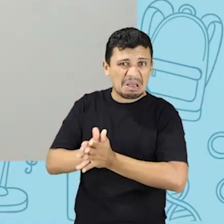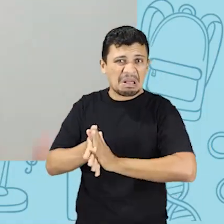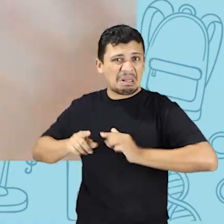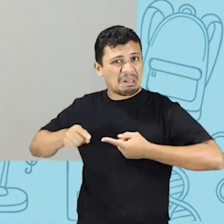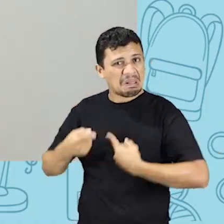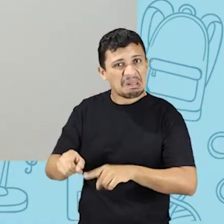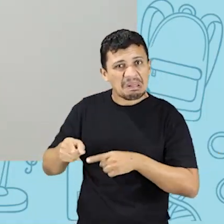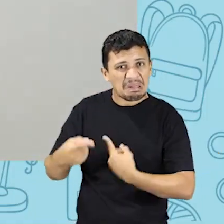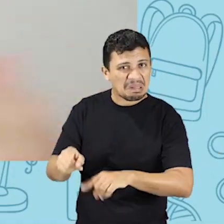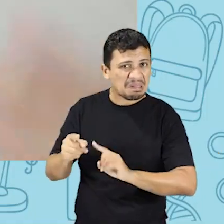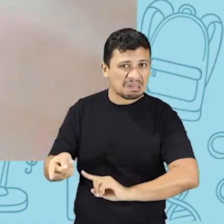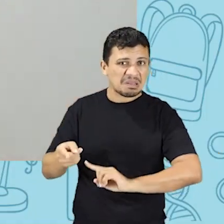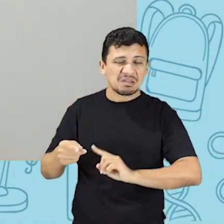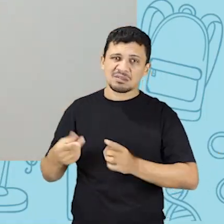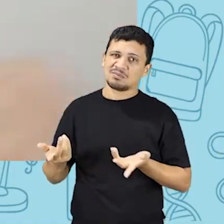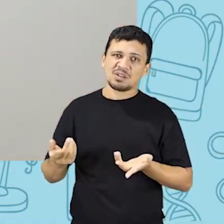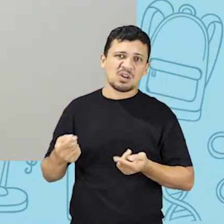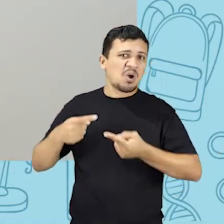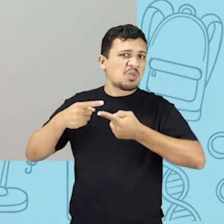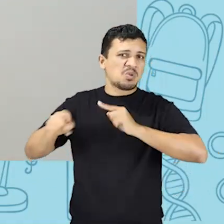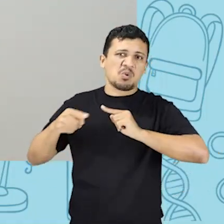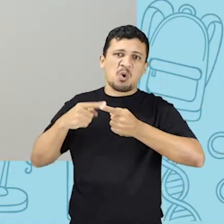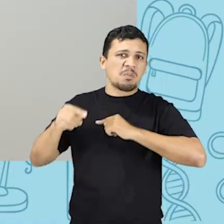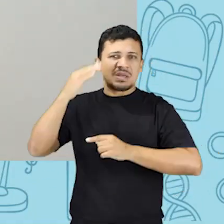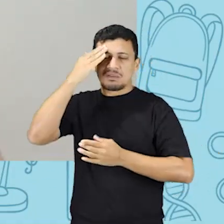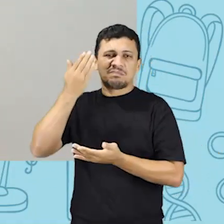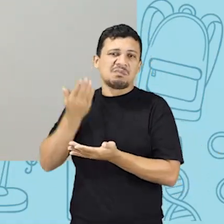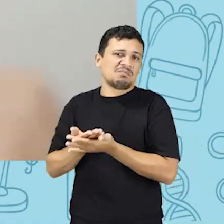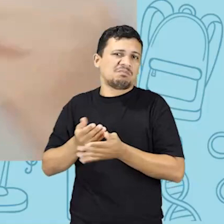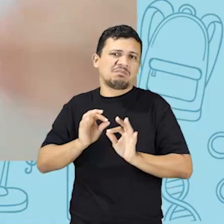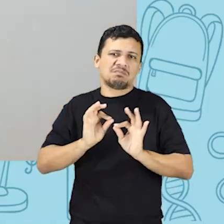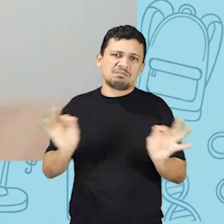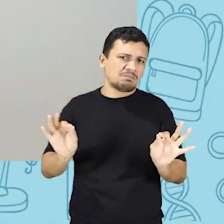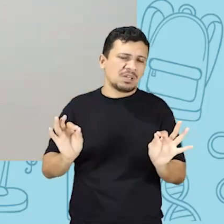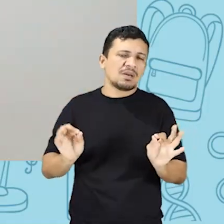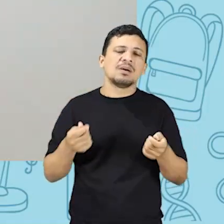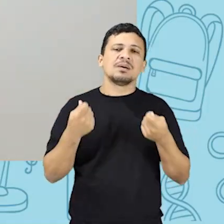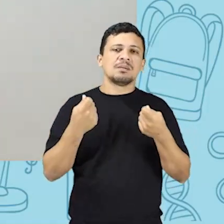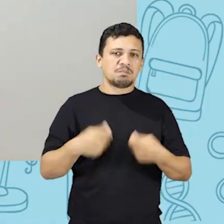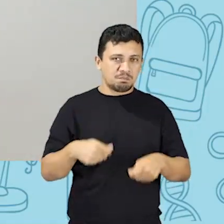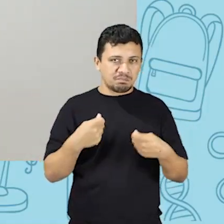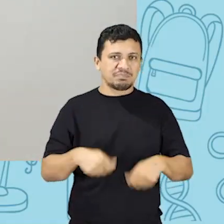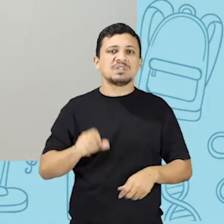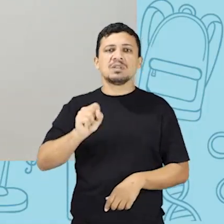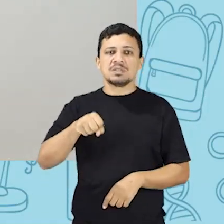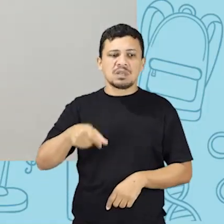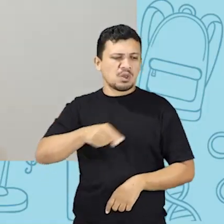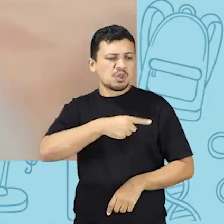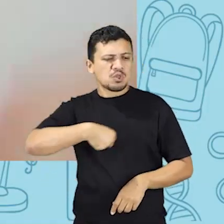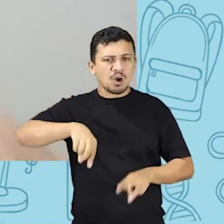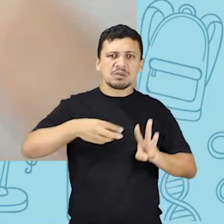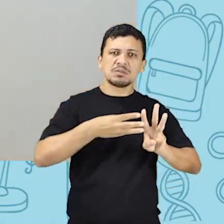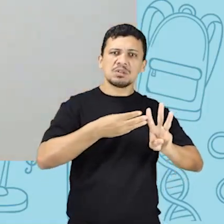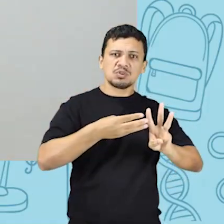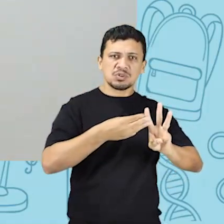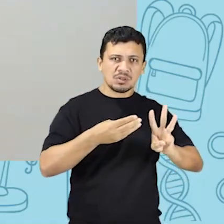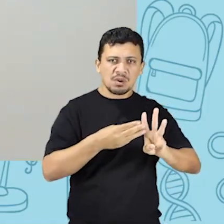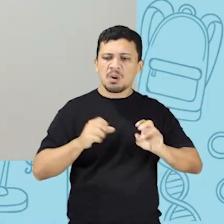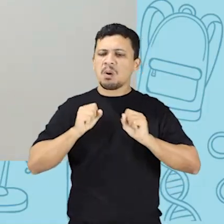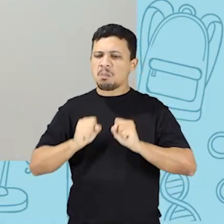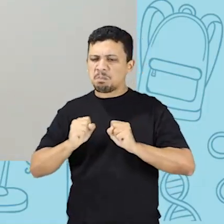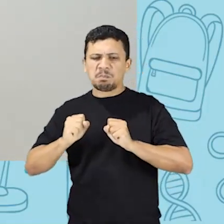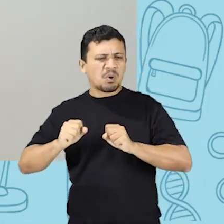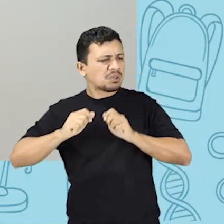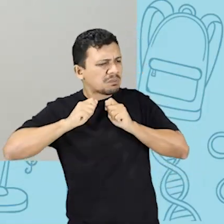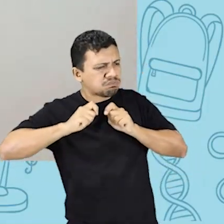e todas as coisas que são contra o que a gente acredita. Então, é preciso sim que nós indígenas possamos sair das